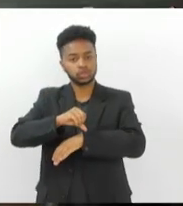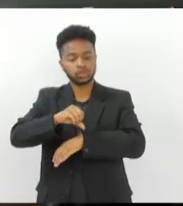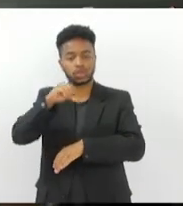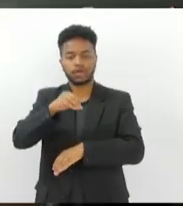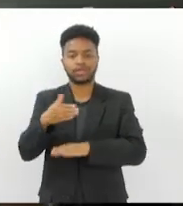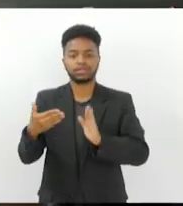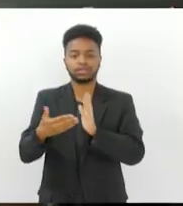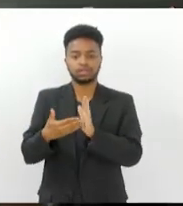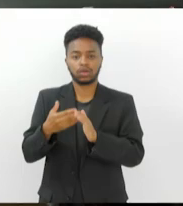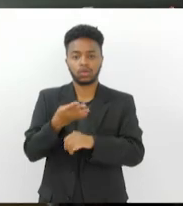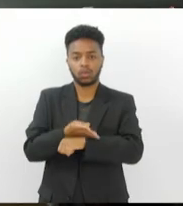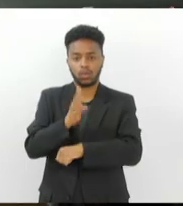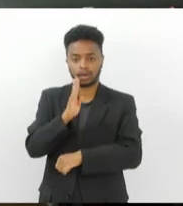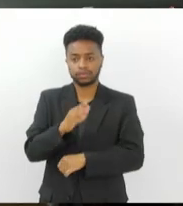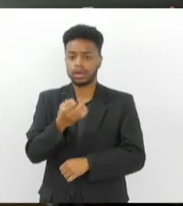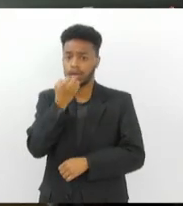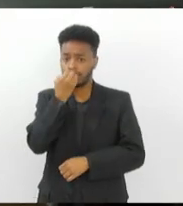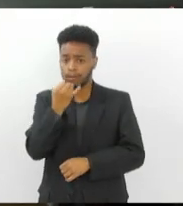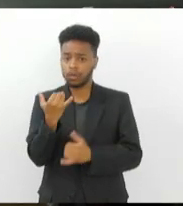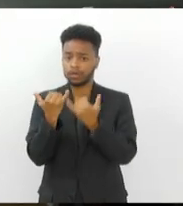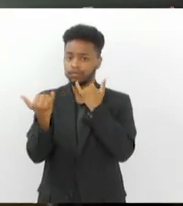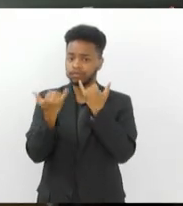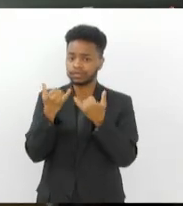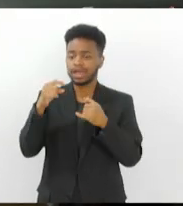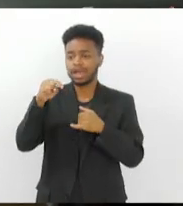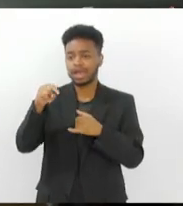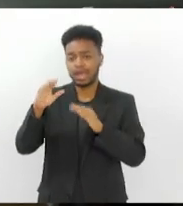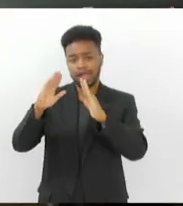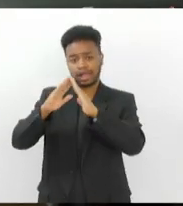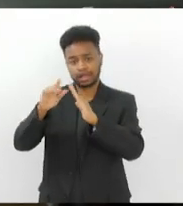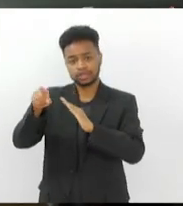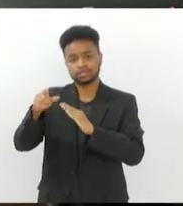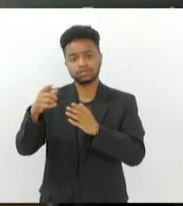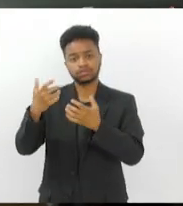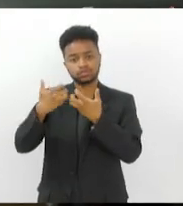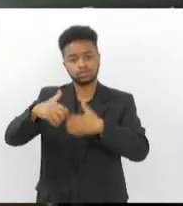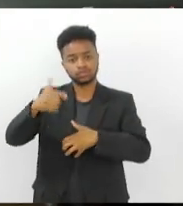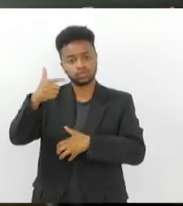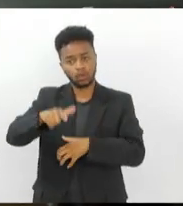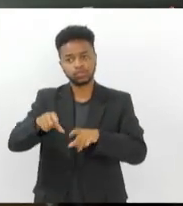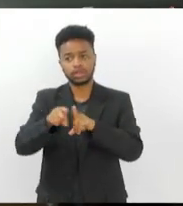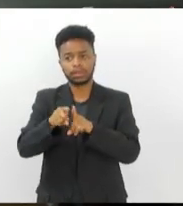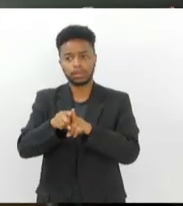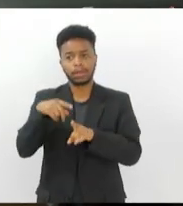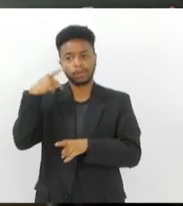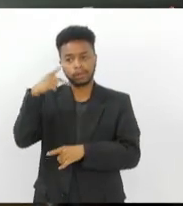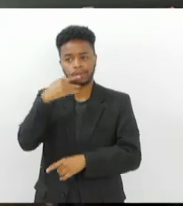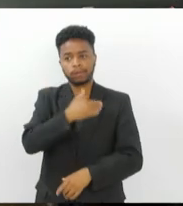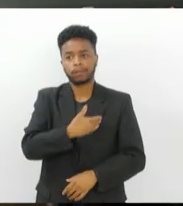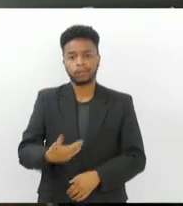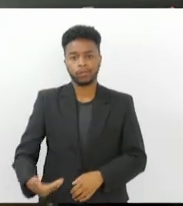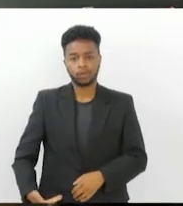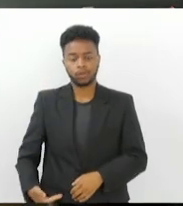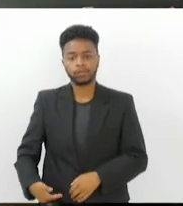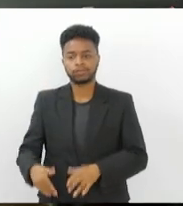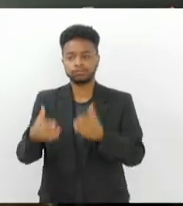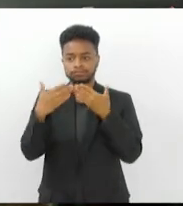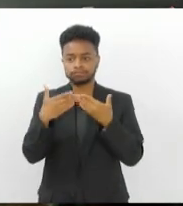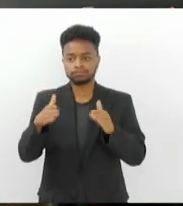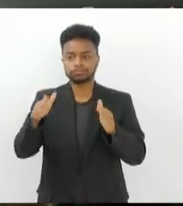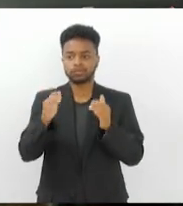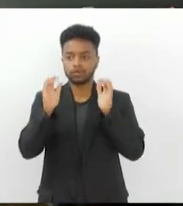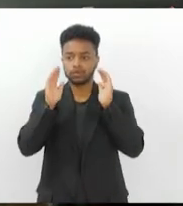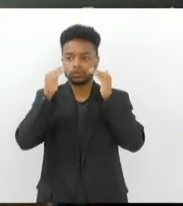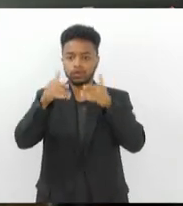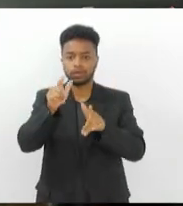Que bom PV boa notícia né que essa casa voltou a funcionar e as políticas públicas sendo aí ampliadas para as pessoas com